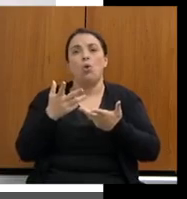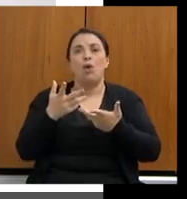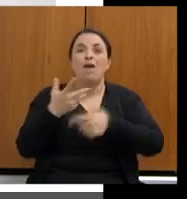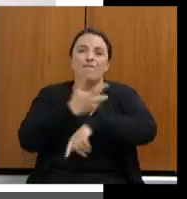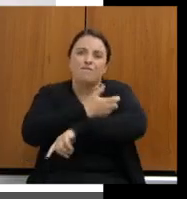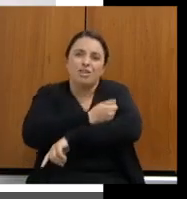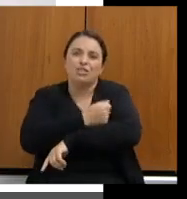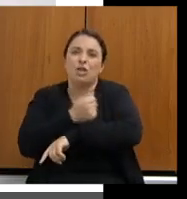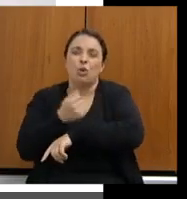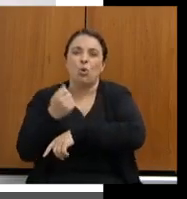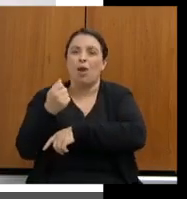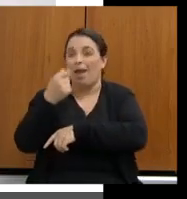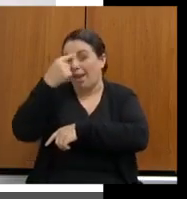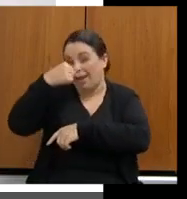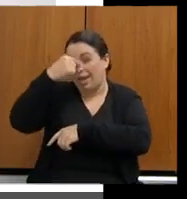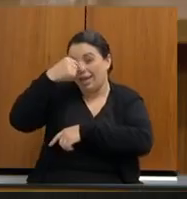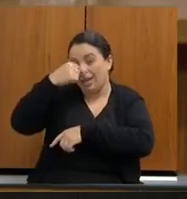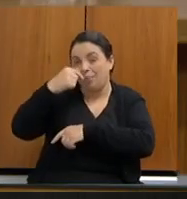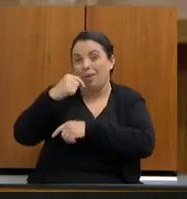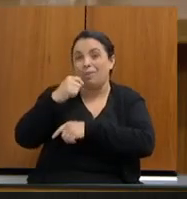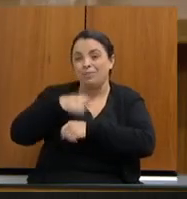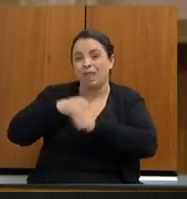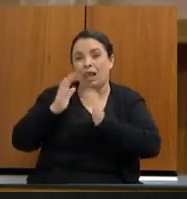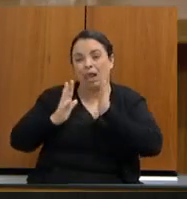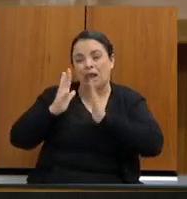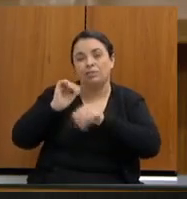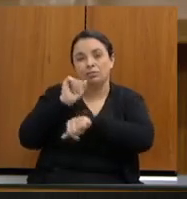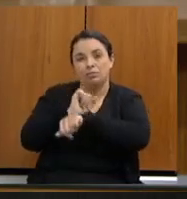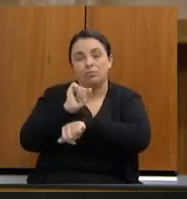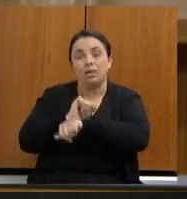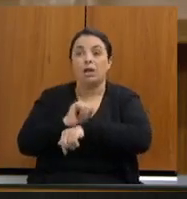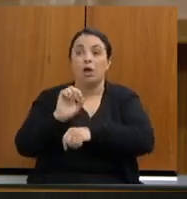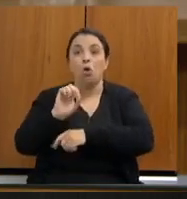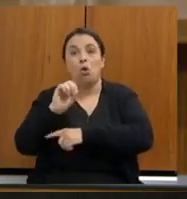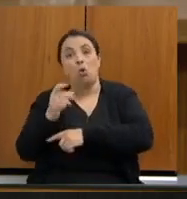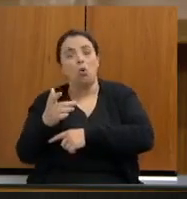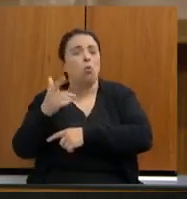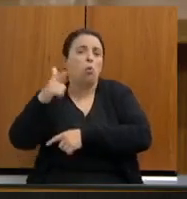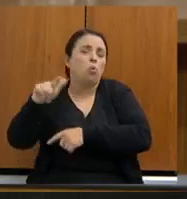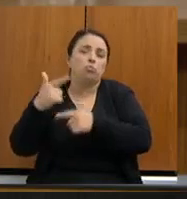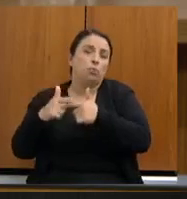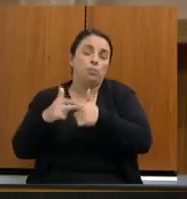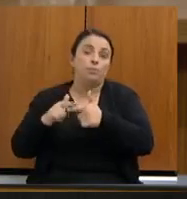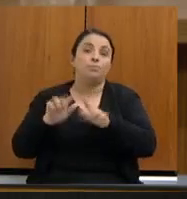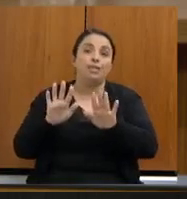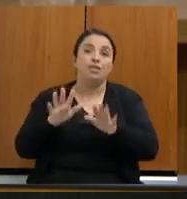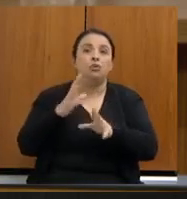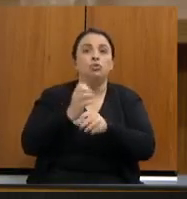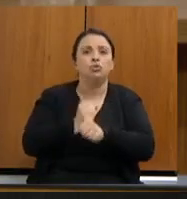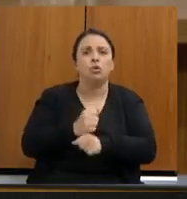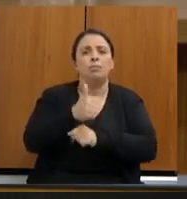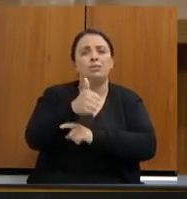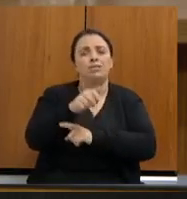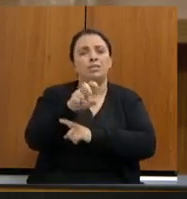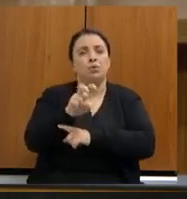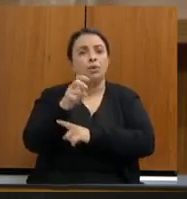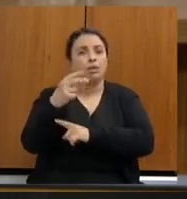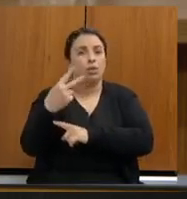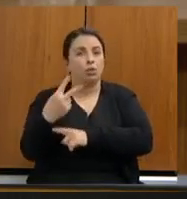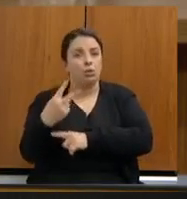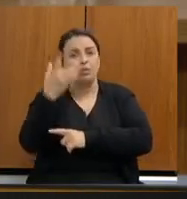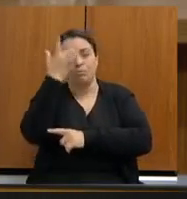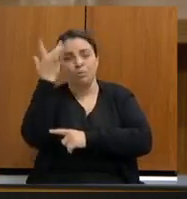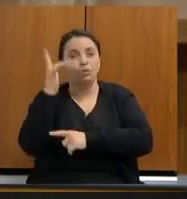gripe tem que aguardar o período pode ser alguma questão que ela está afastada então nós temos 152 não